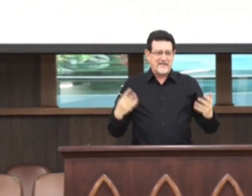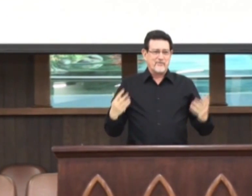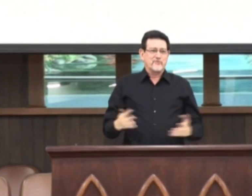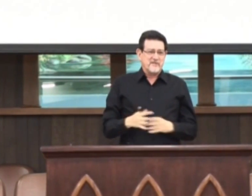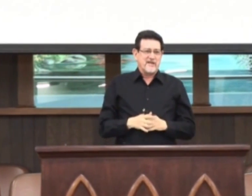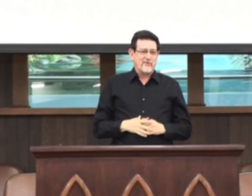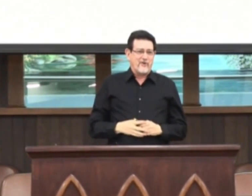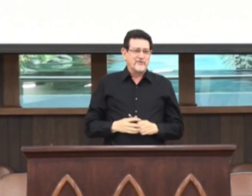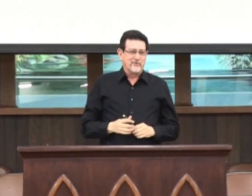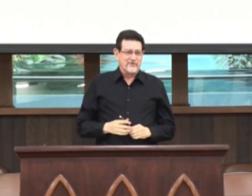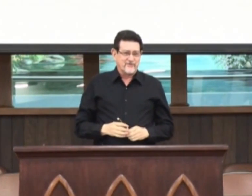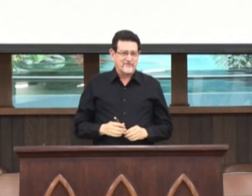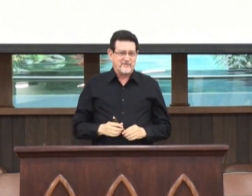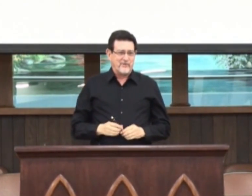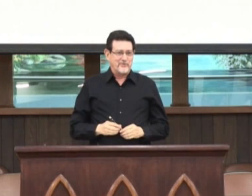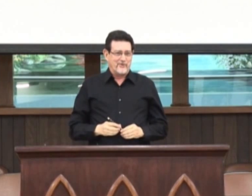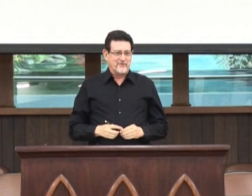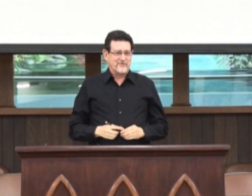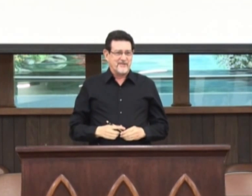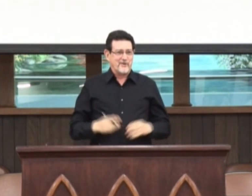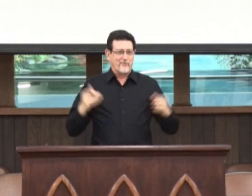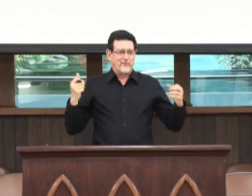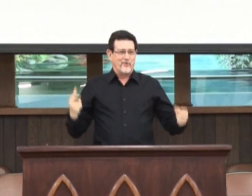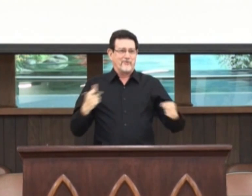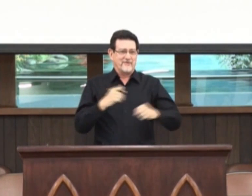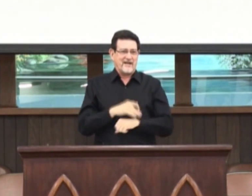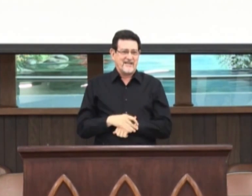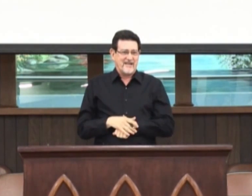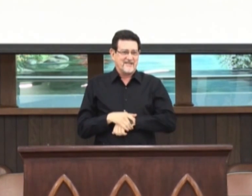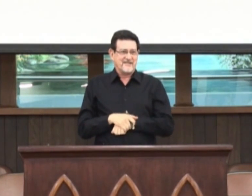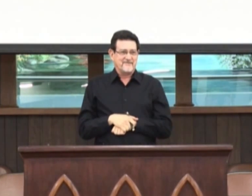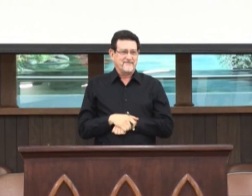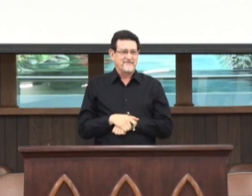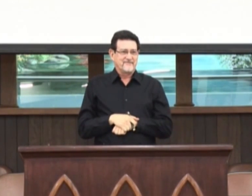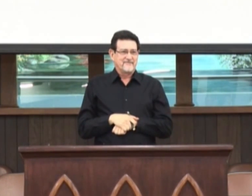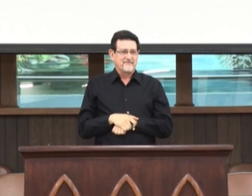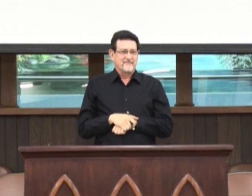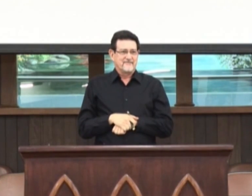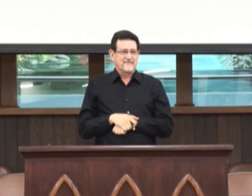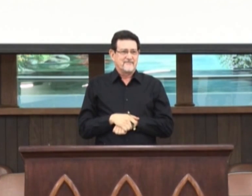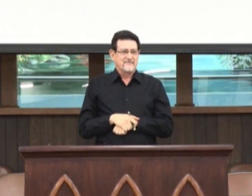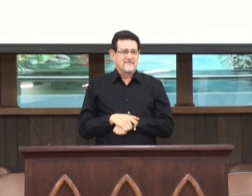Mas Deus é muito misericordioso e bondoso, e Ele curou a criança.